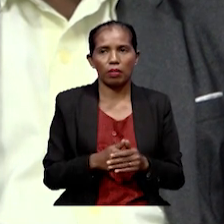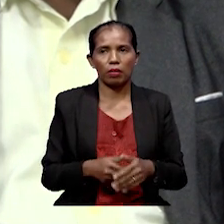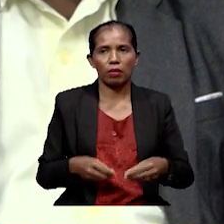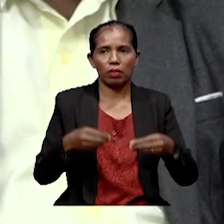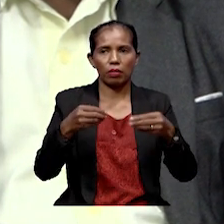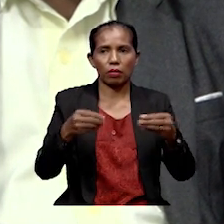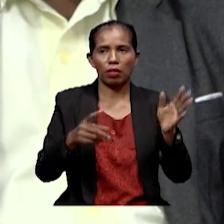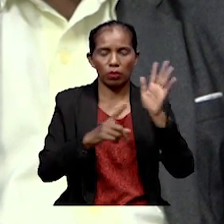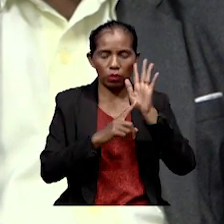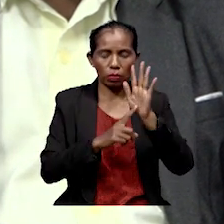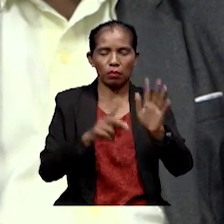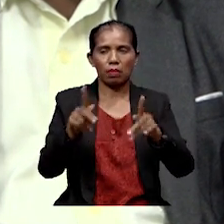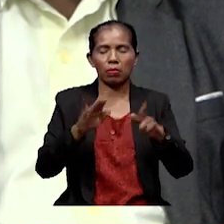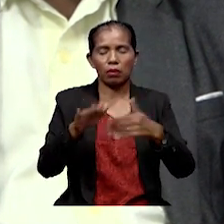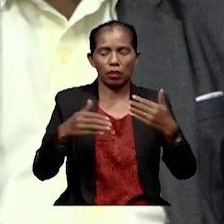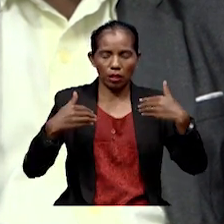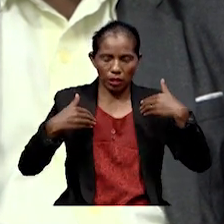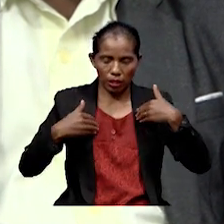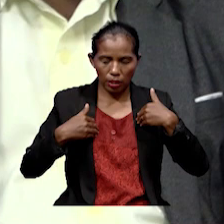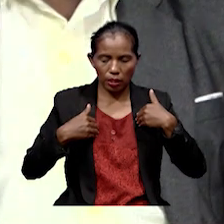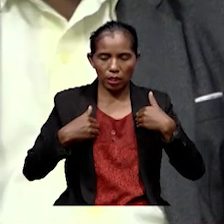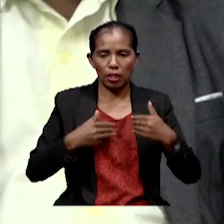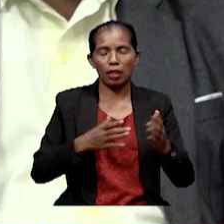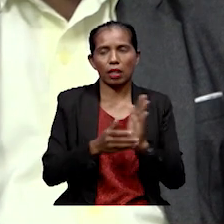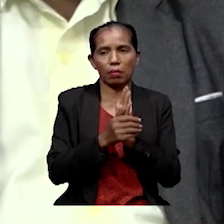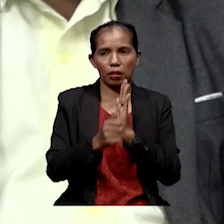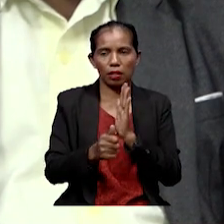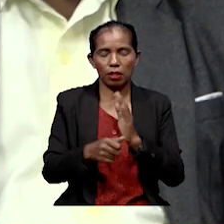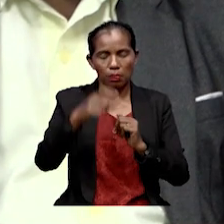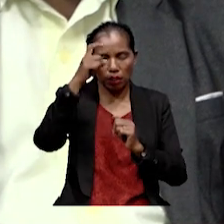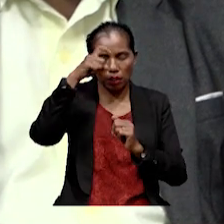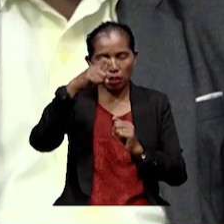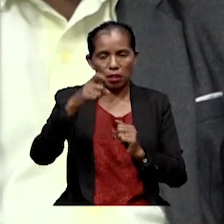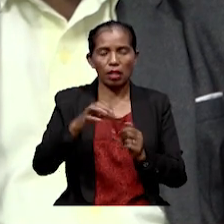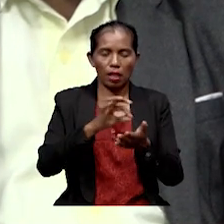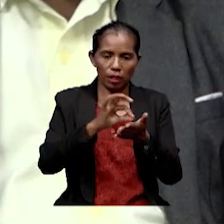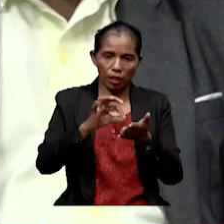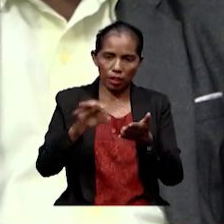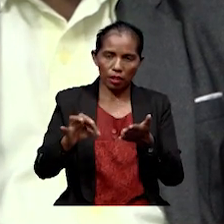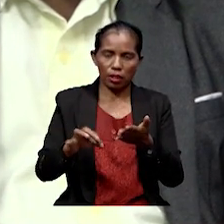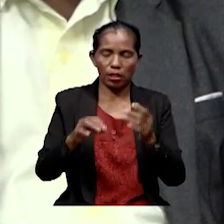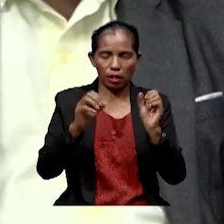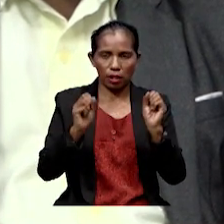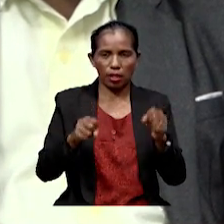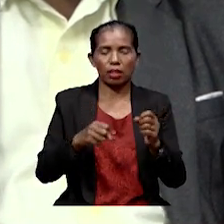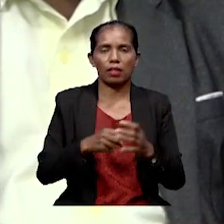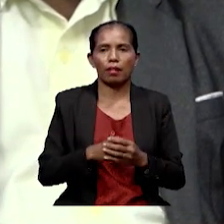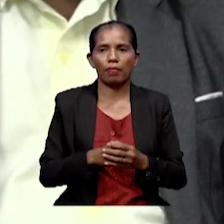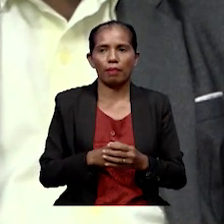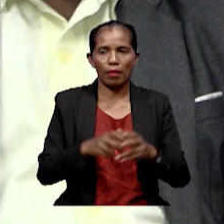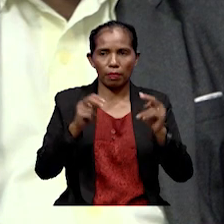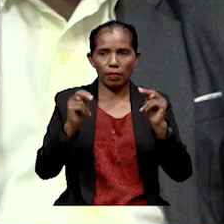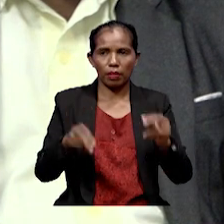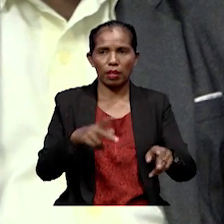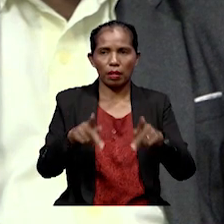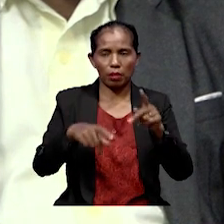informa ba emaseluk nebe ni tingi kapasidad intelektual atau bele ni kapasidad materia nebe ni hakerek ne tingi presisa duni ema